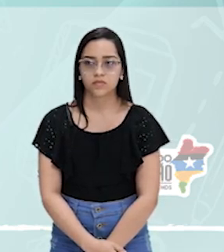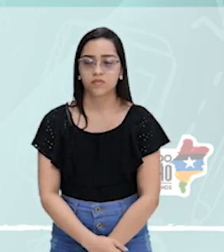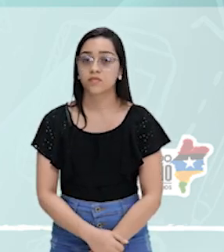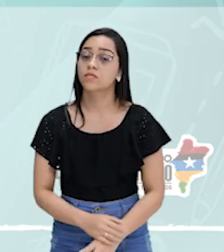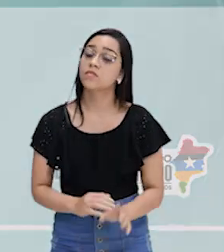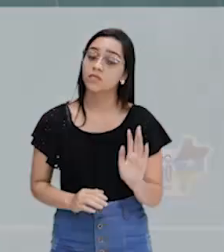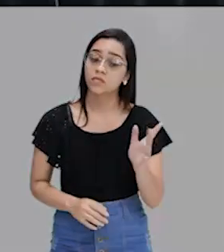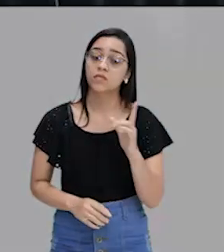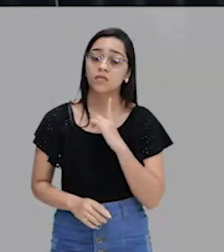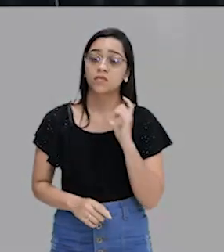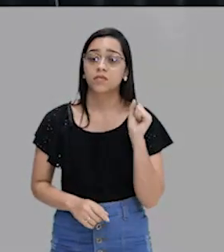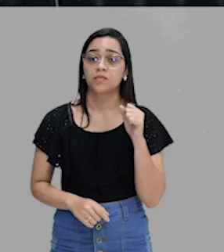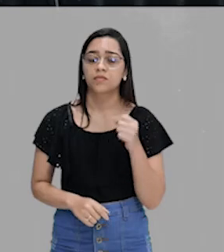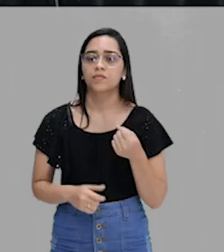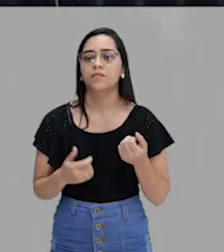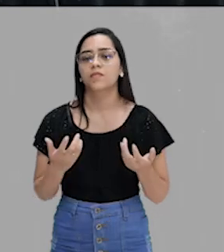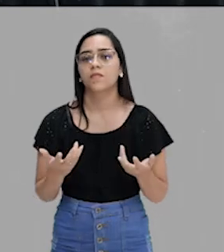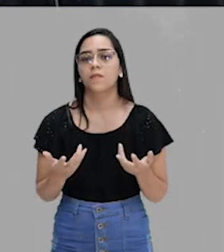Então, aqui a gente tem